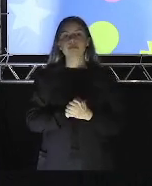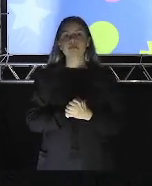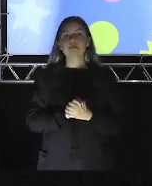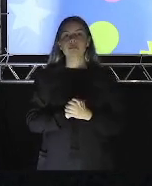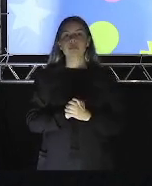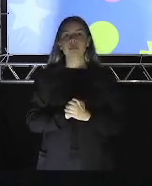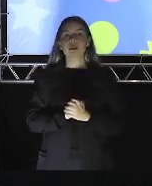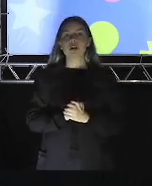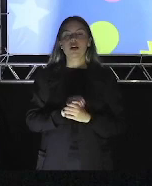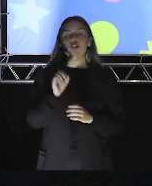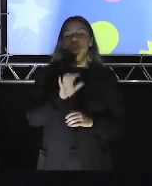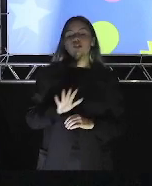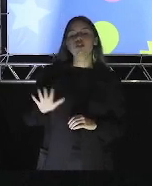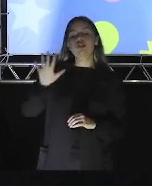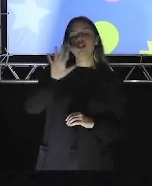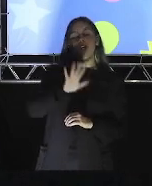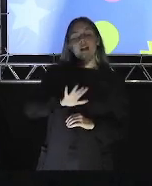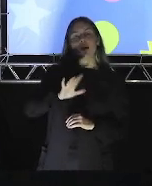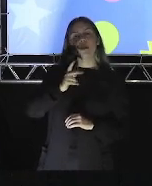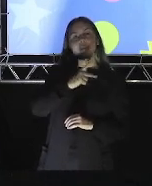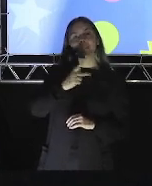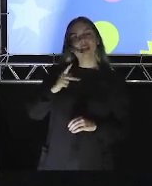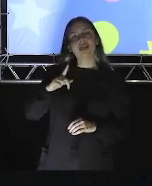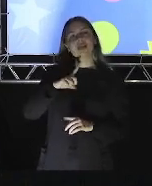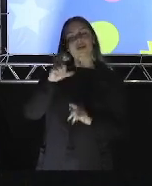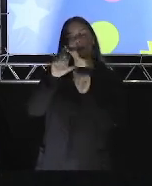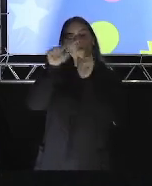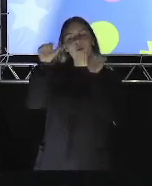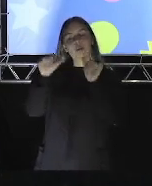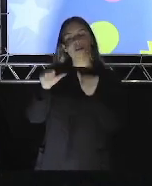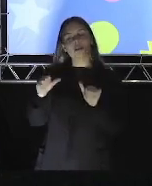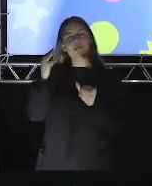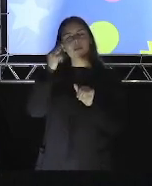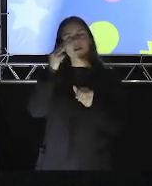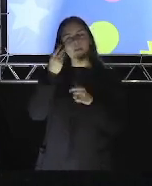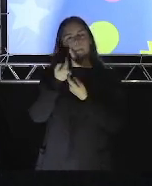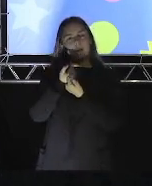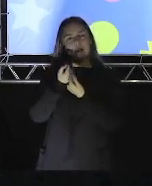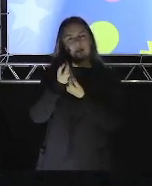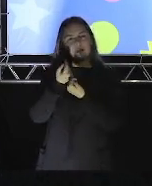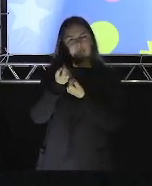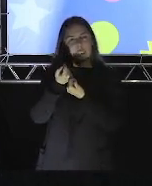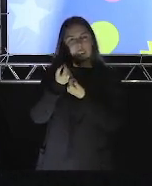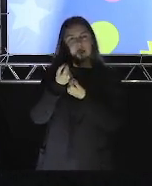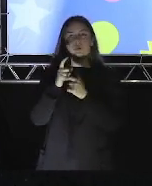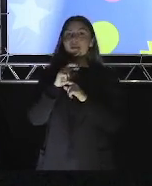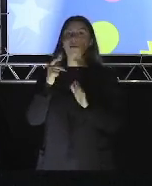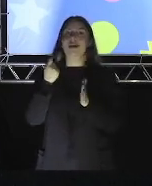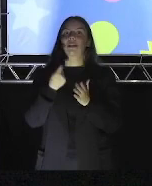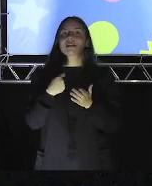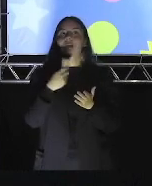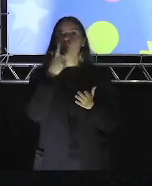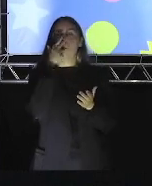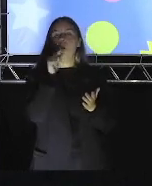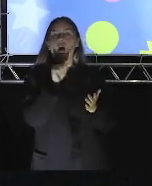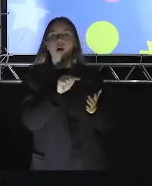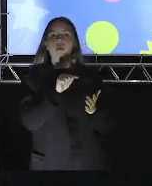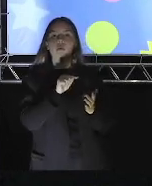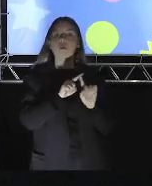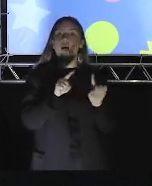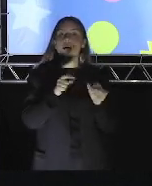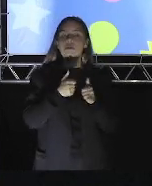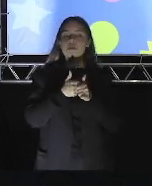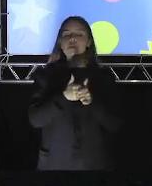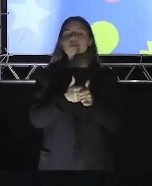No geral, talvez elas tenham um modelo mental bem parecido, né? Não necessariamente igual, mas elas buscam